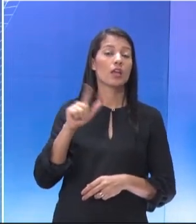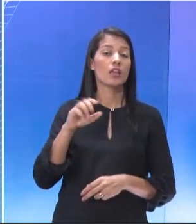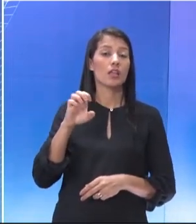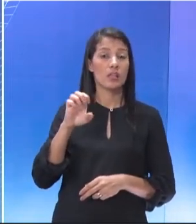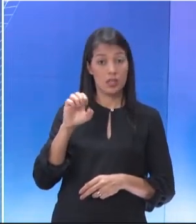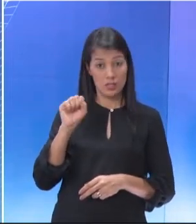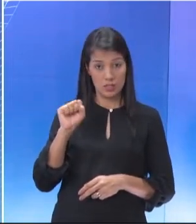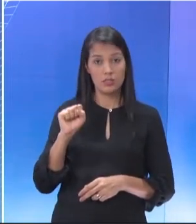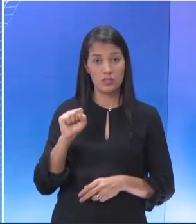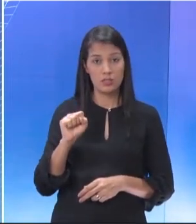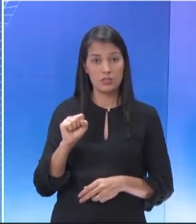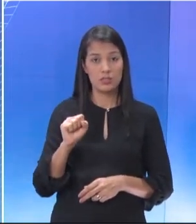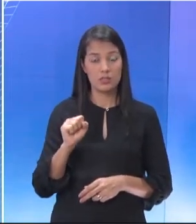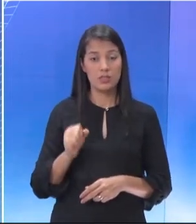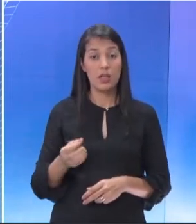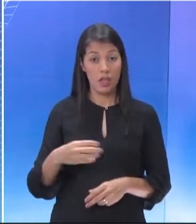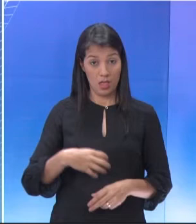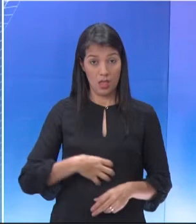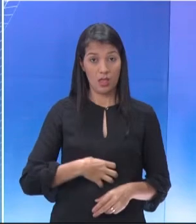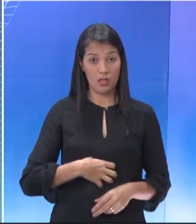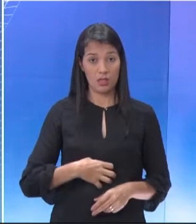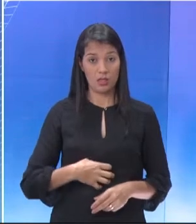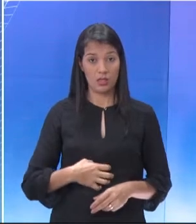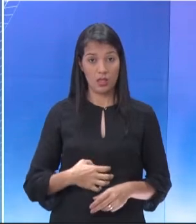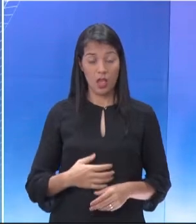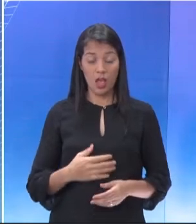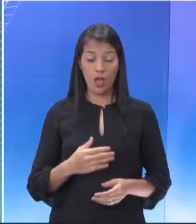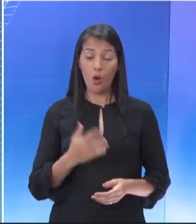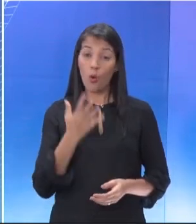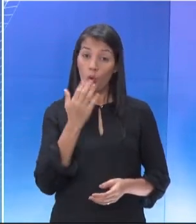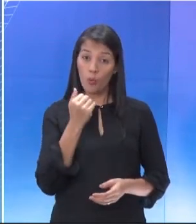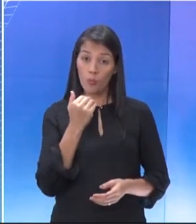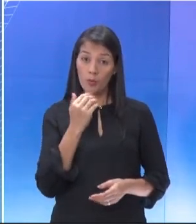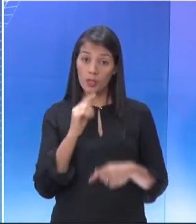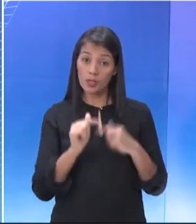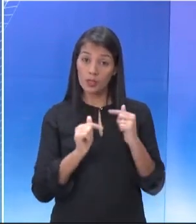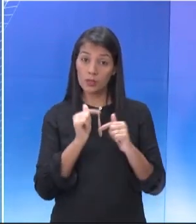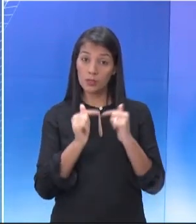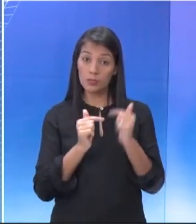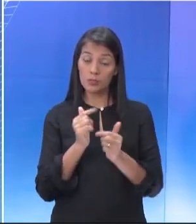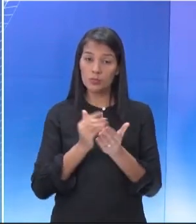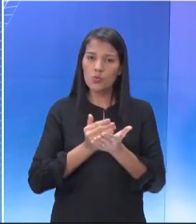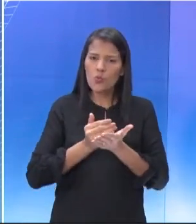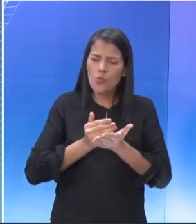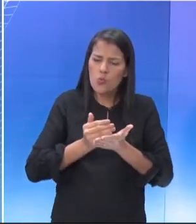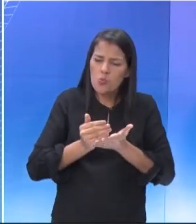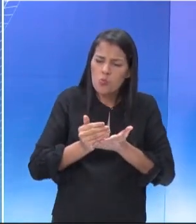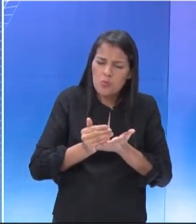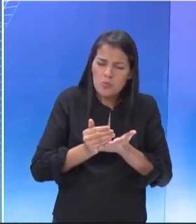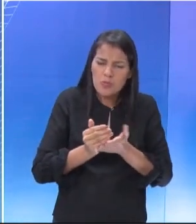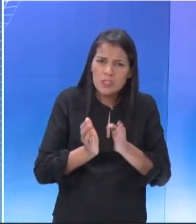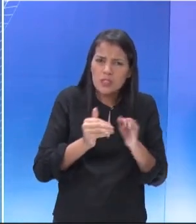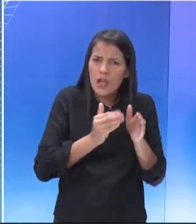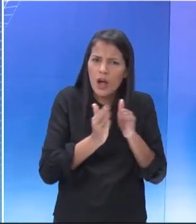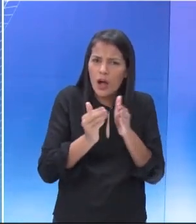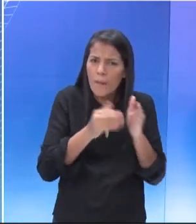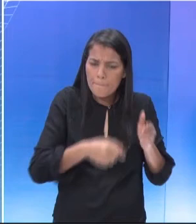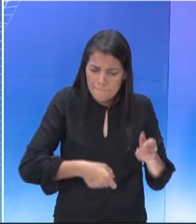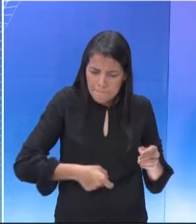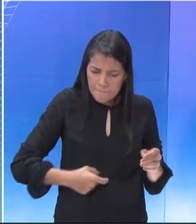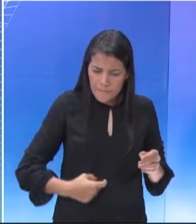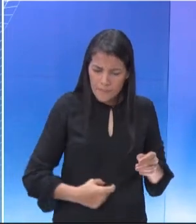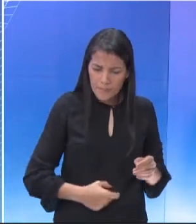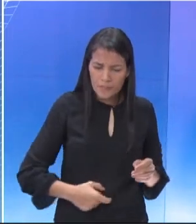algumas enzimas que vai iniciar o processo da digestão, mas aí a gente tem a participação principalmente